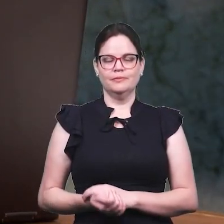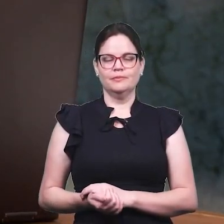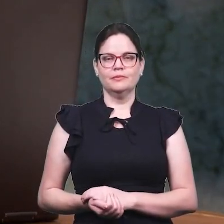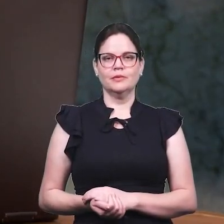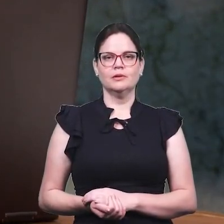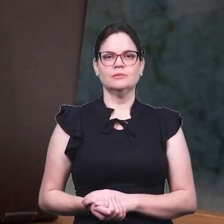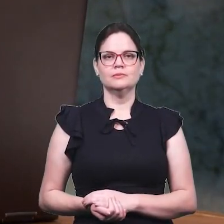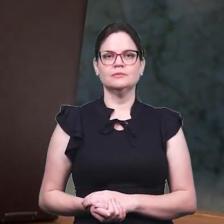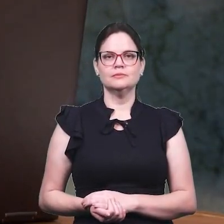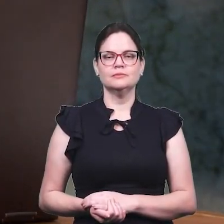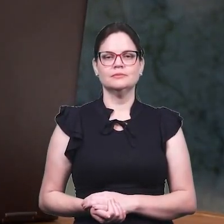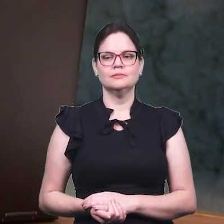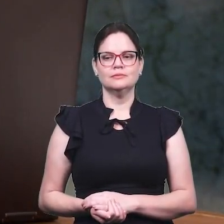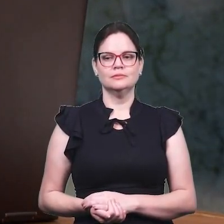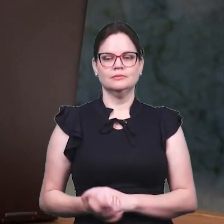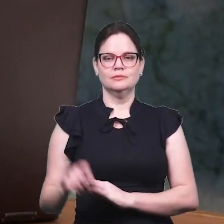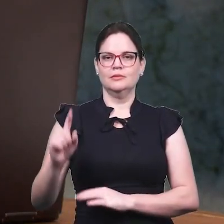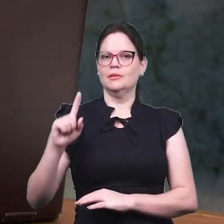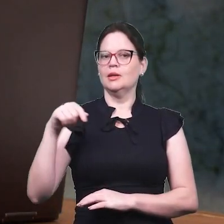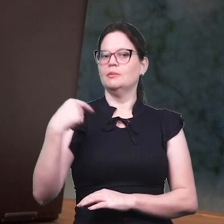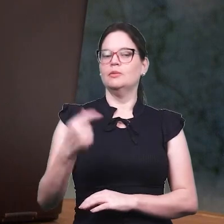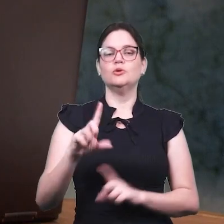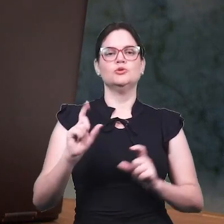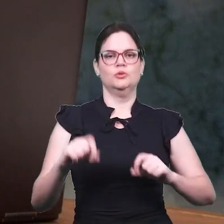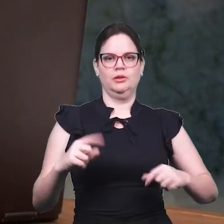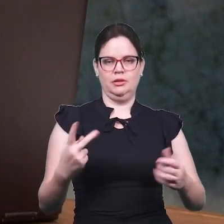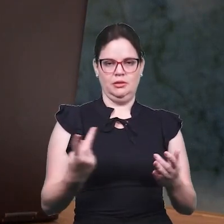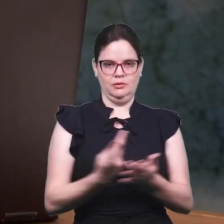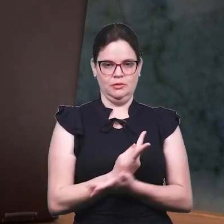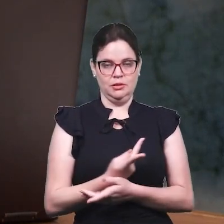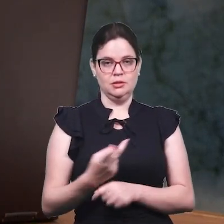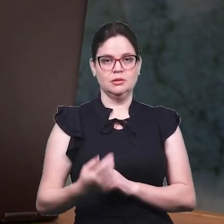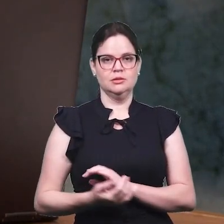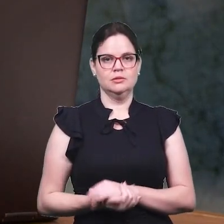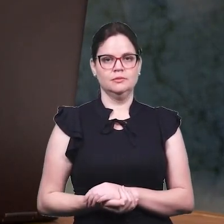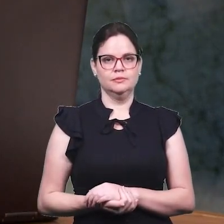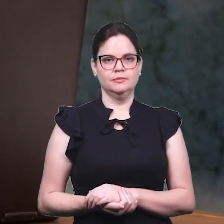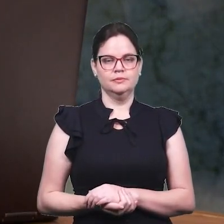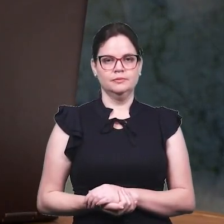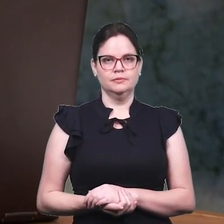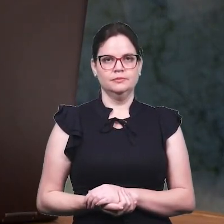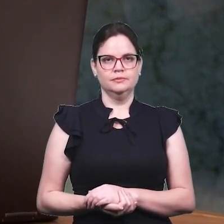o apóstolo Paulo, ele começa a descrever